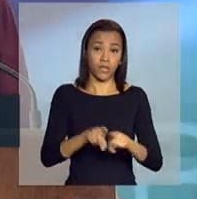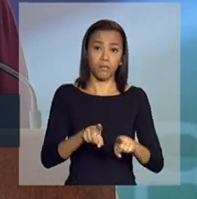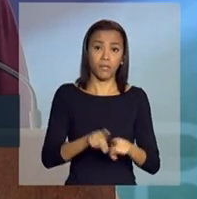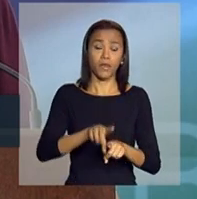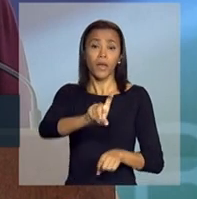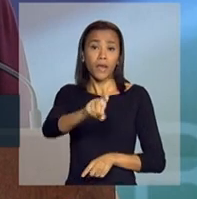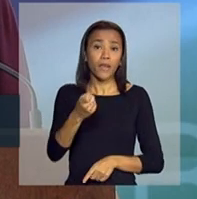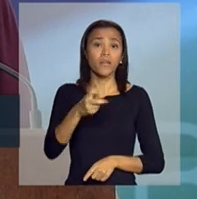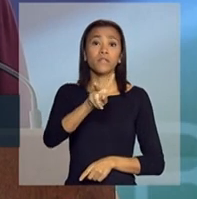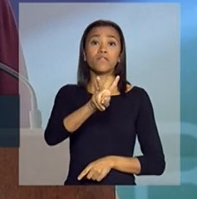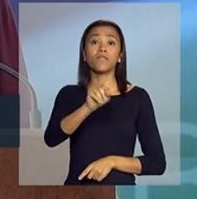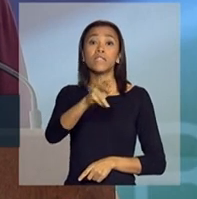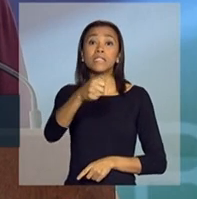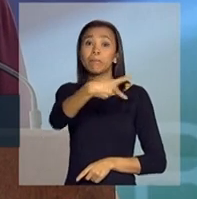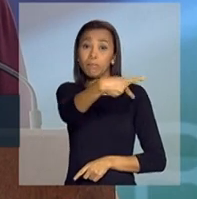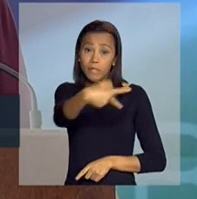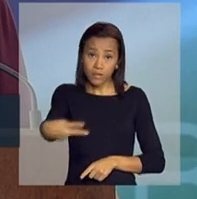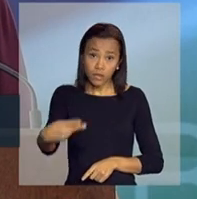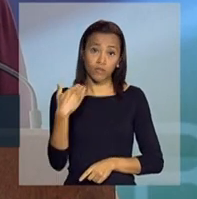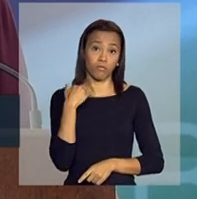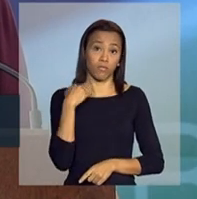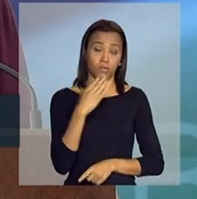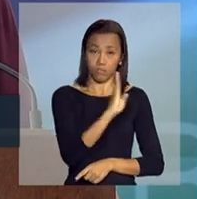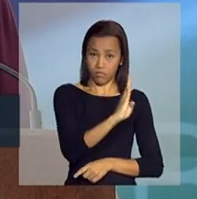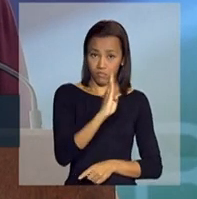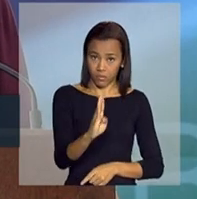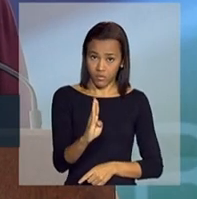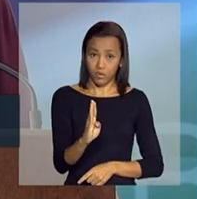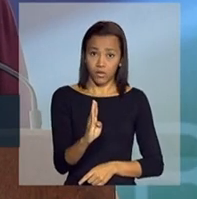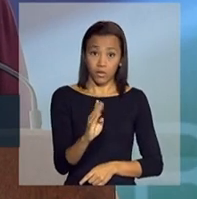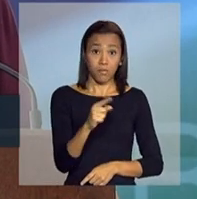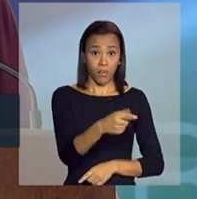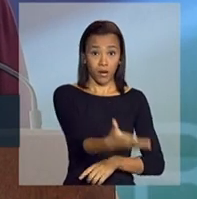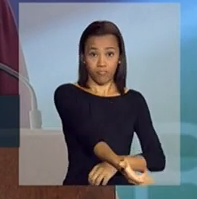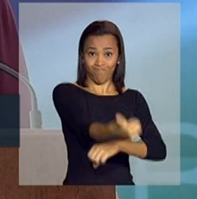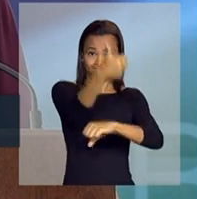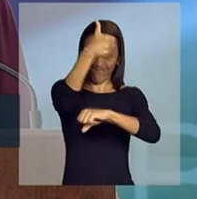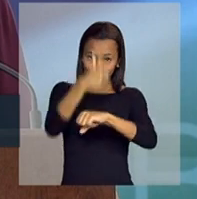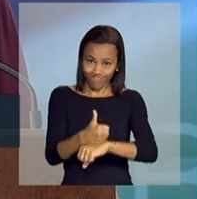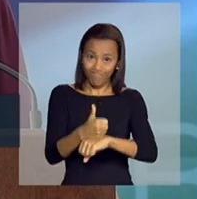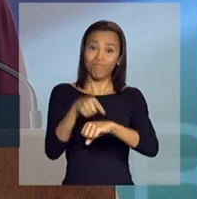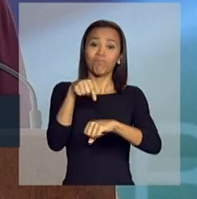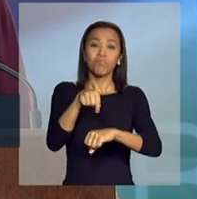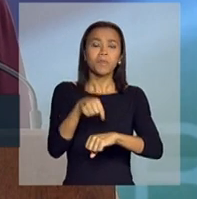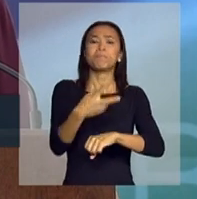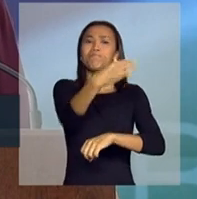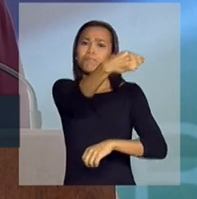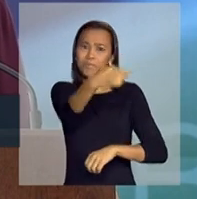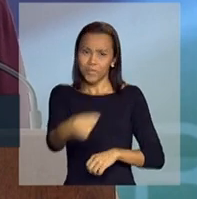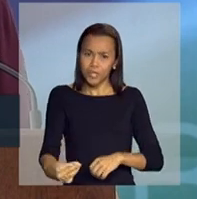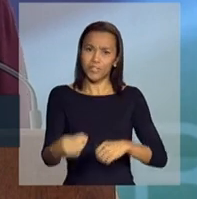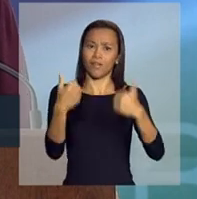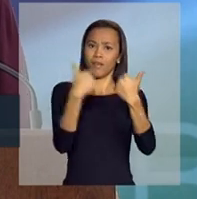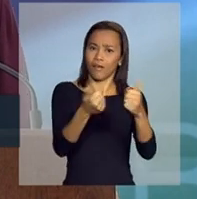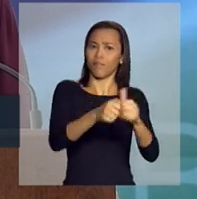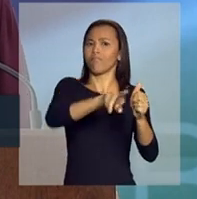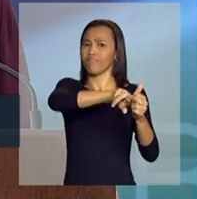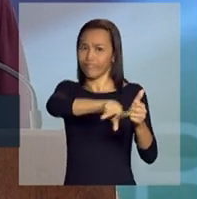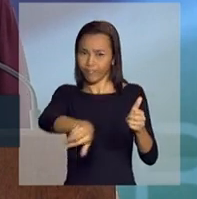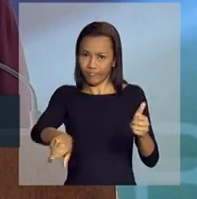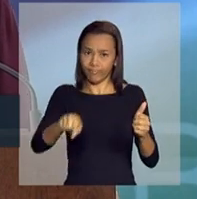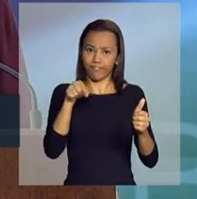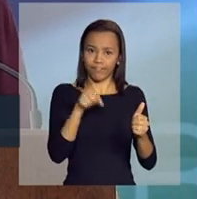ex-vice-presidente do Banco do Brasil, para a direção do Ministério dos Transportes,